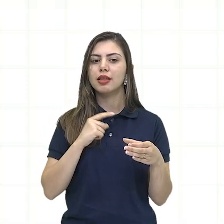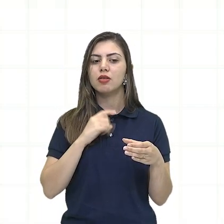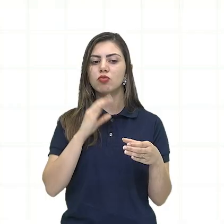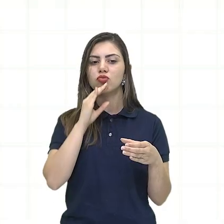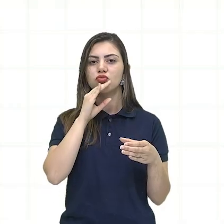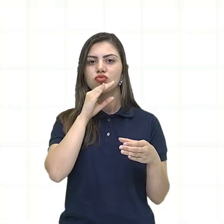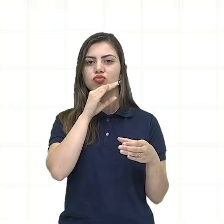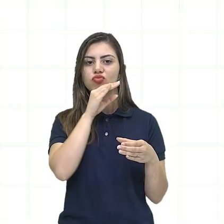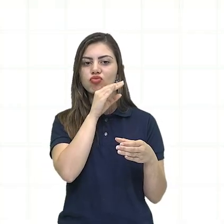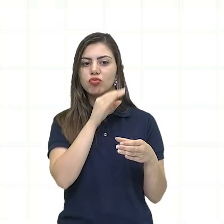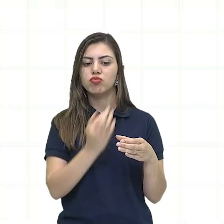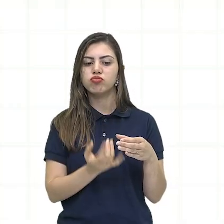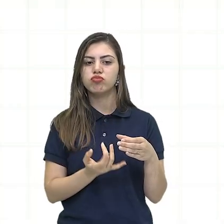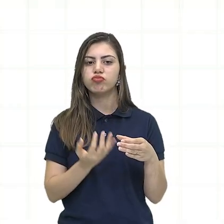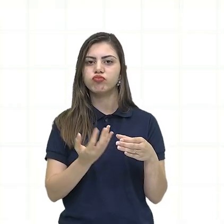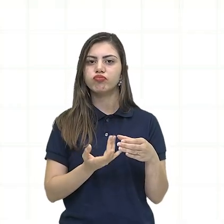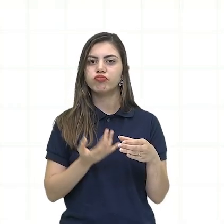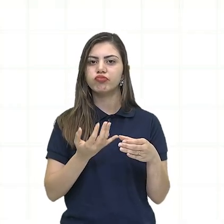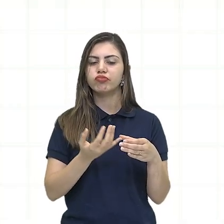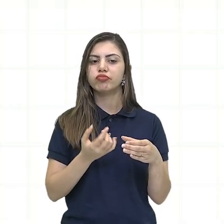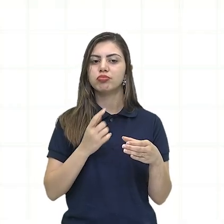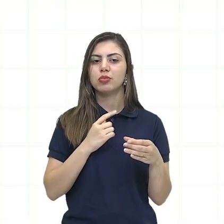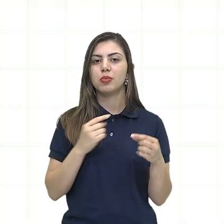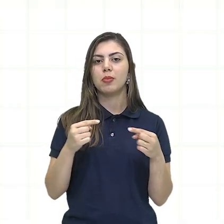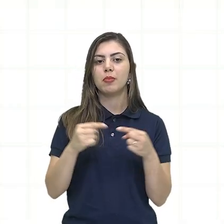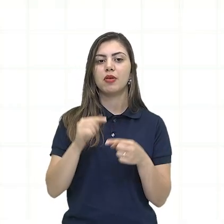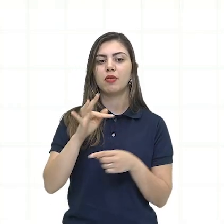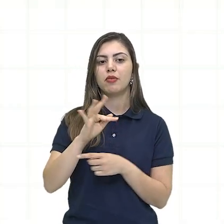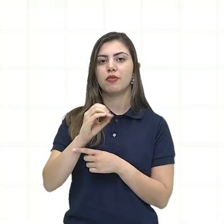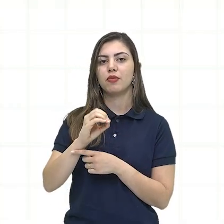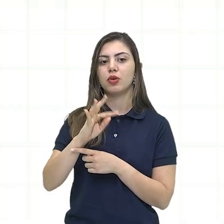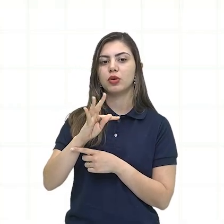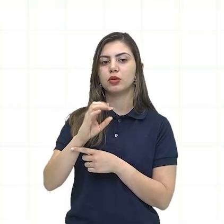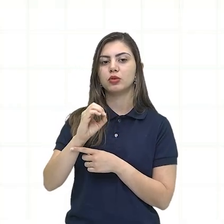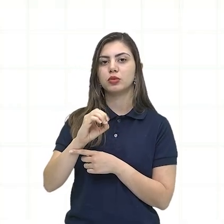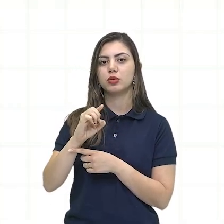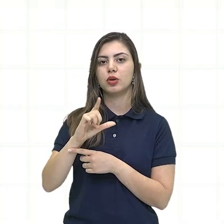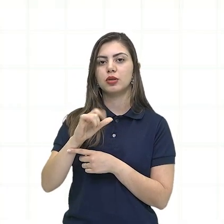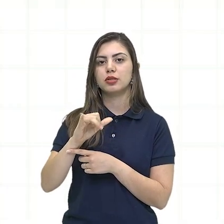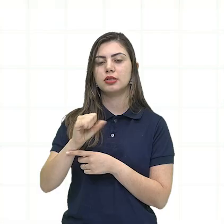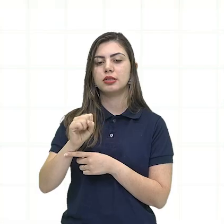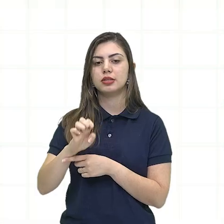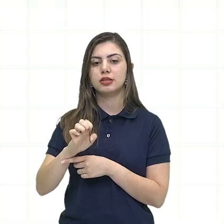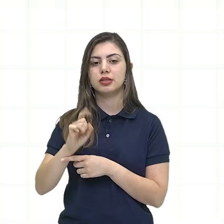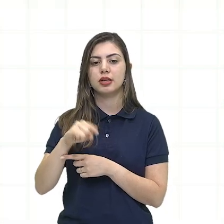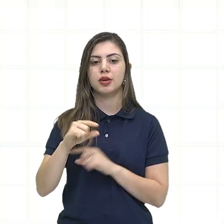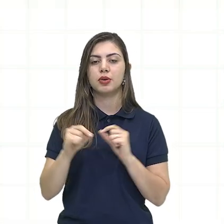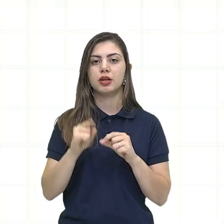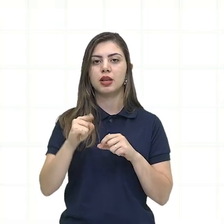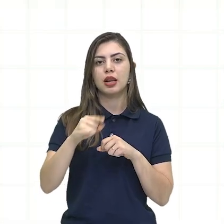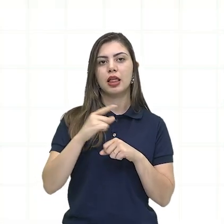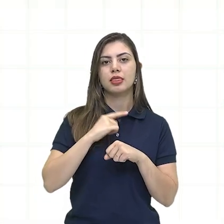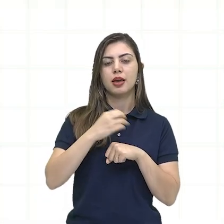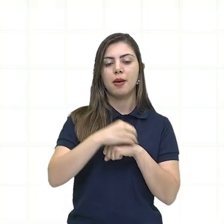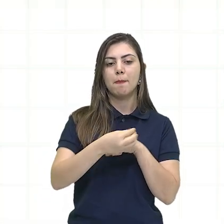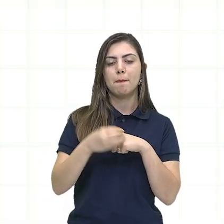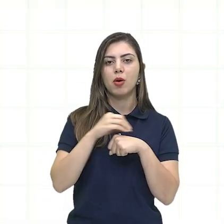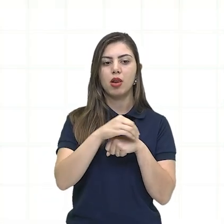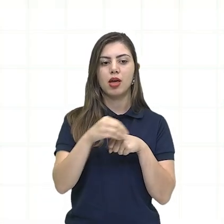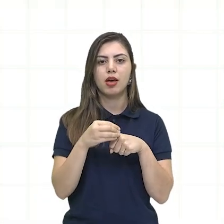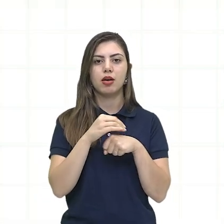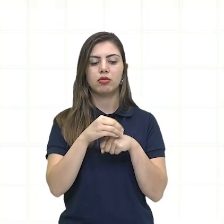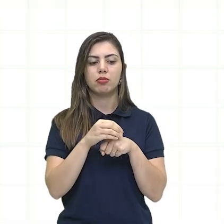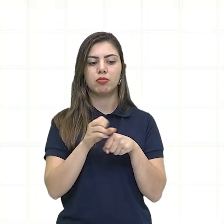calor, porque vai estar ocorrendo a fotólise, ou seja, a quebra dessa molécula e assim